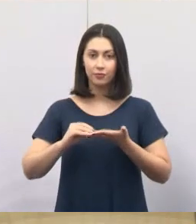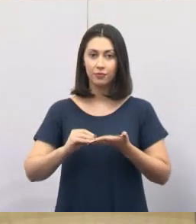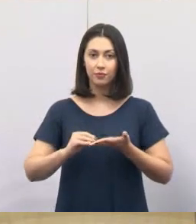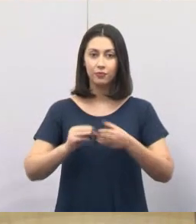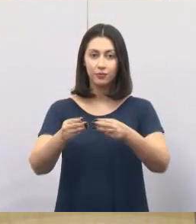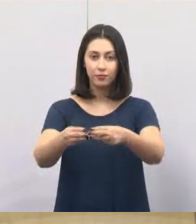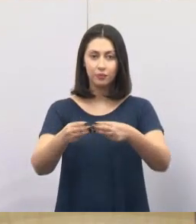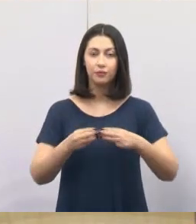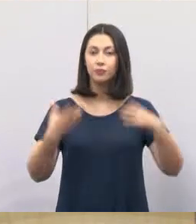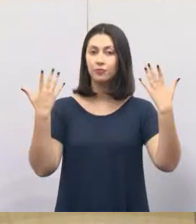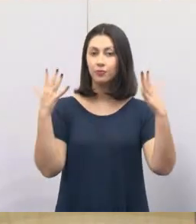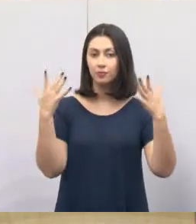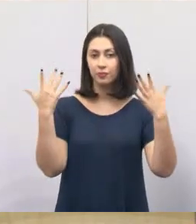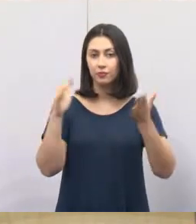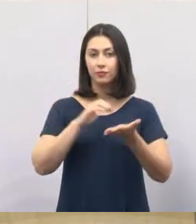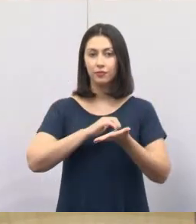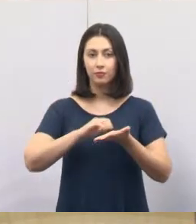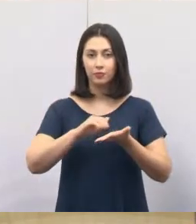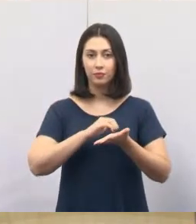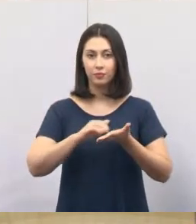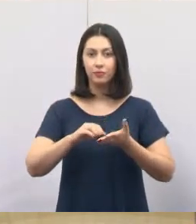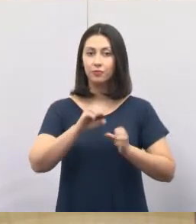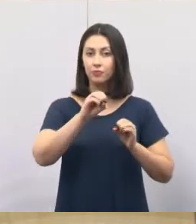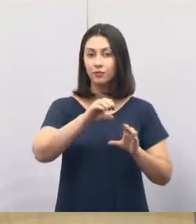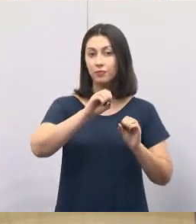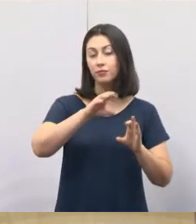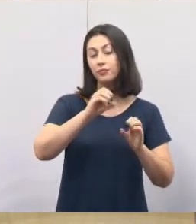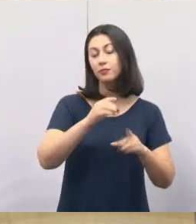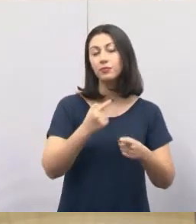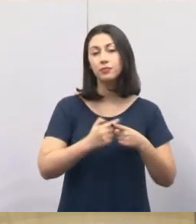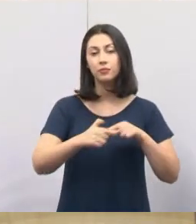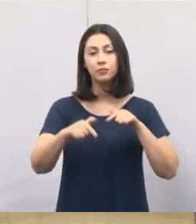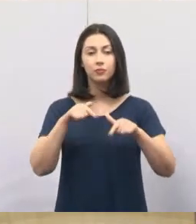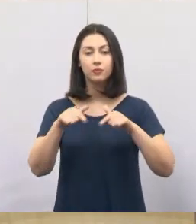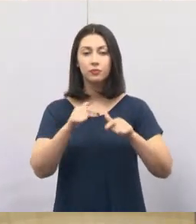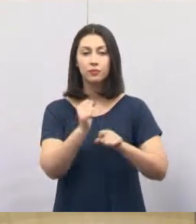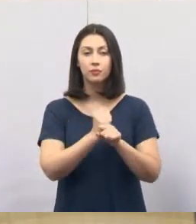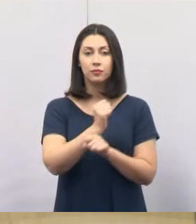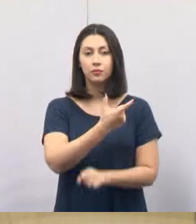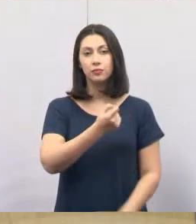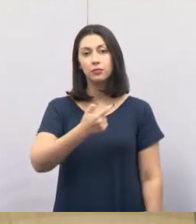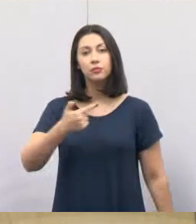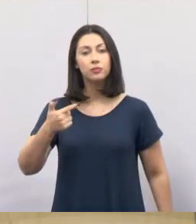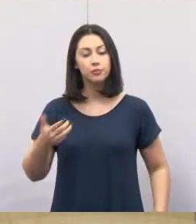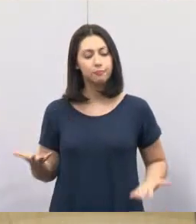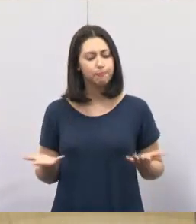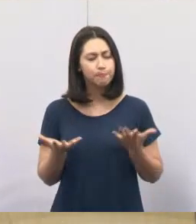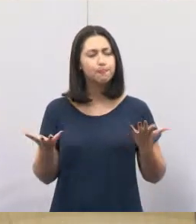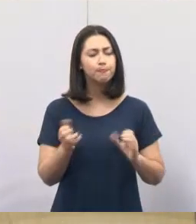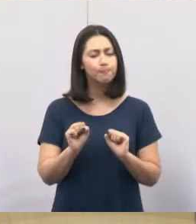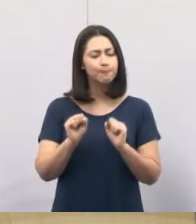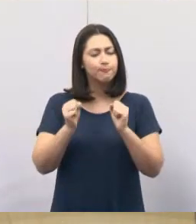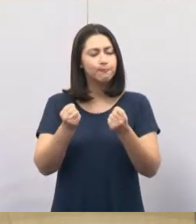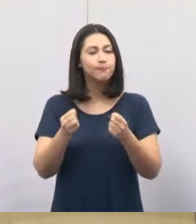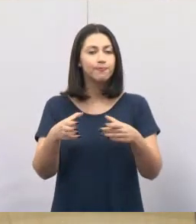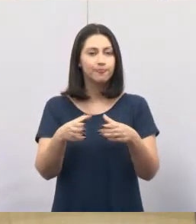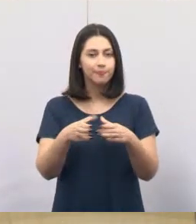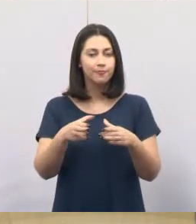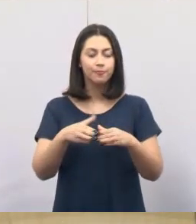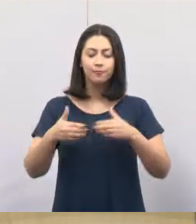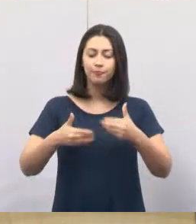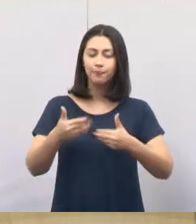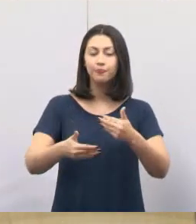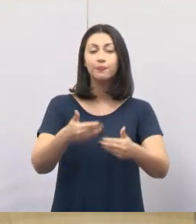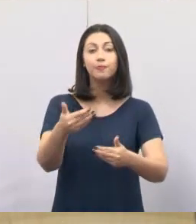o registro de moção congratulatória, secretário municipal de educação, pelo serviço prestado no ano de 2022, enaltecendo o desempenho de toda a equipe ao longo desse